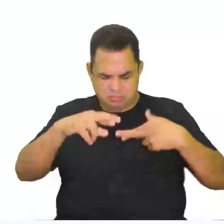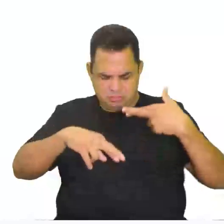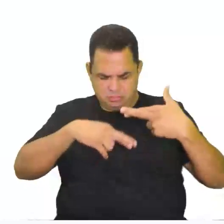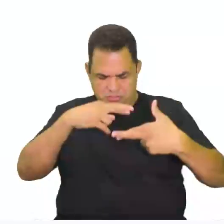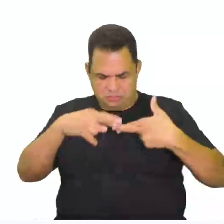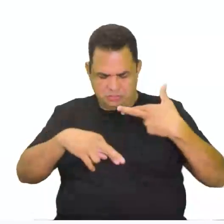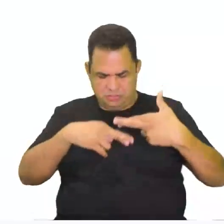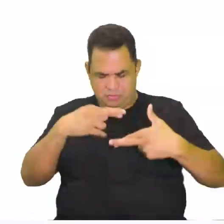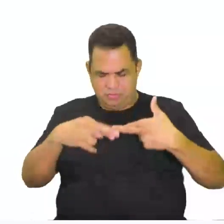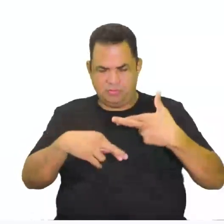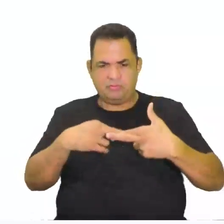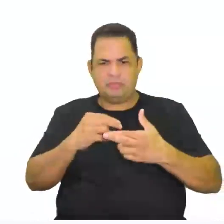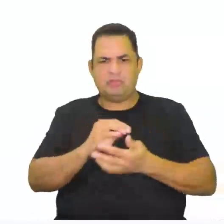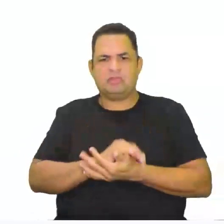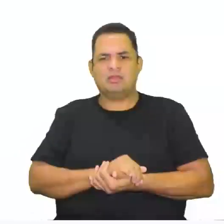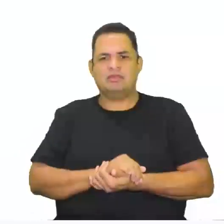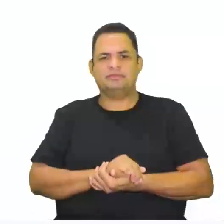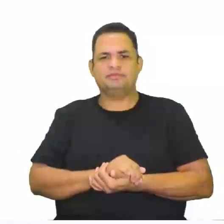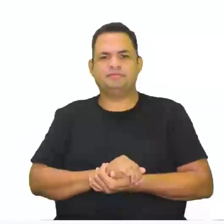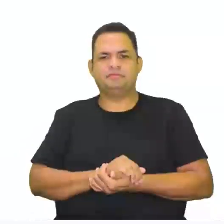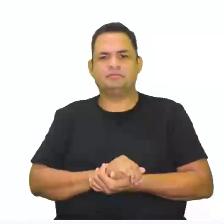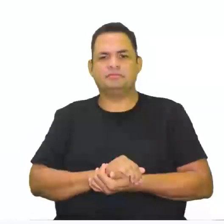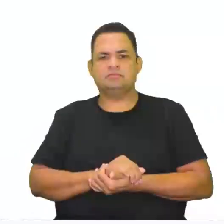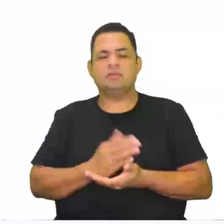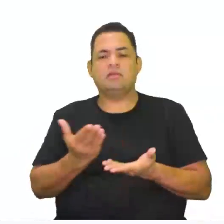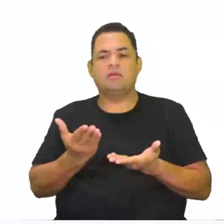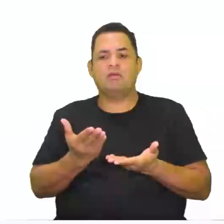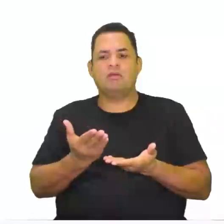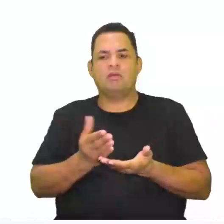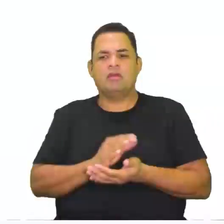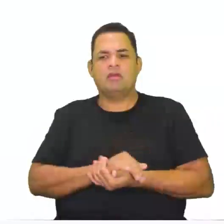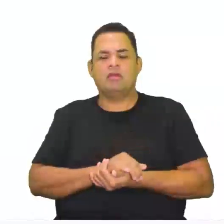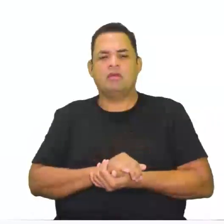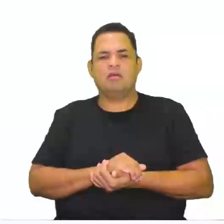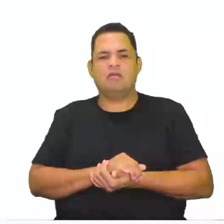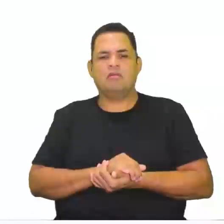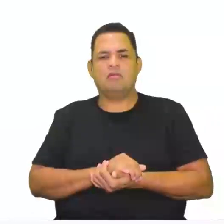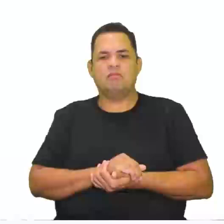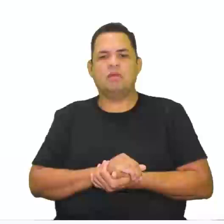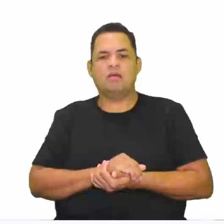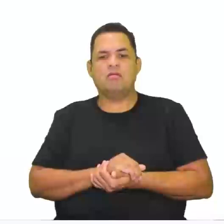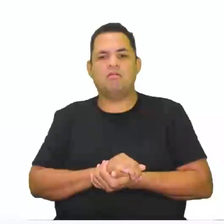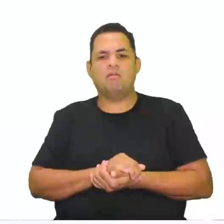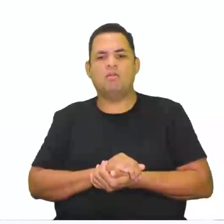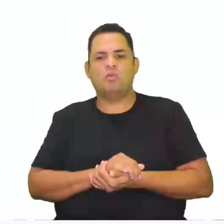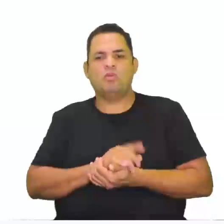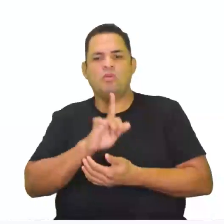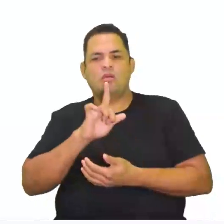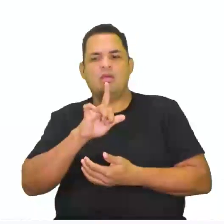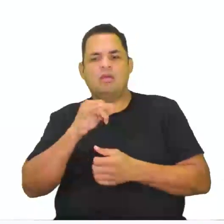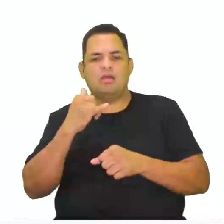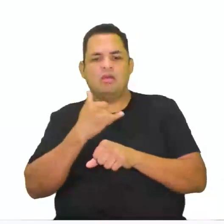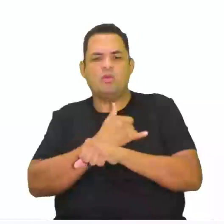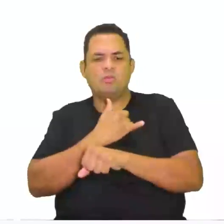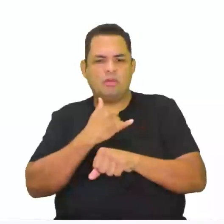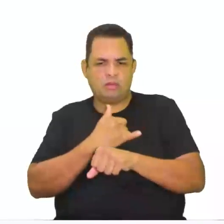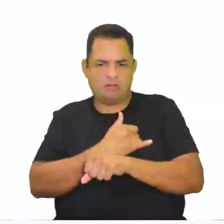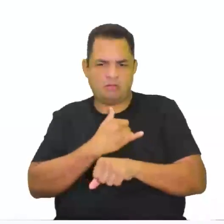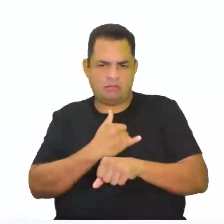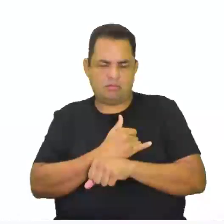né, catando material reciclado com relação ao alumínio, né? A gente vê muito pessoal